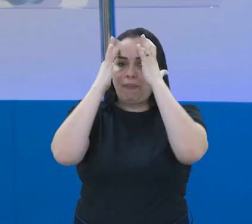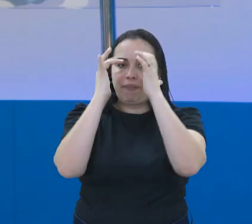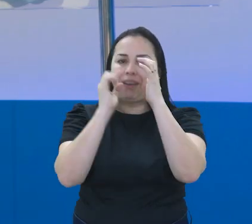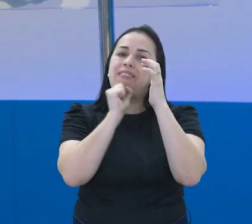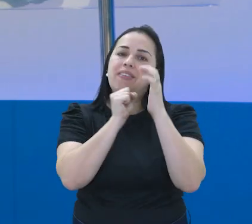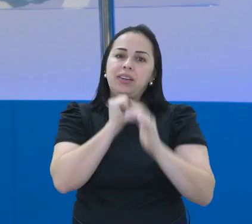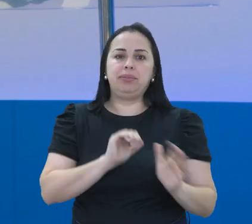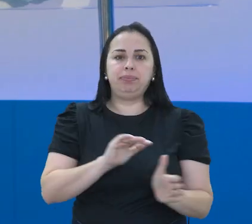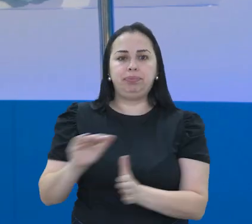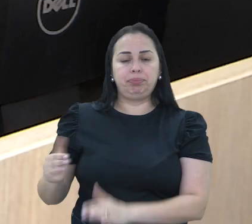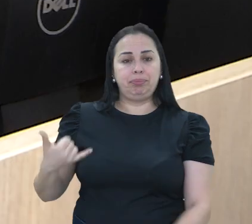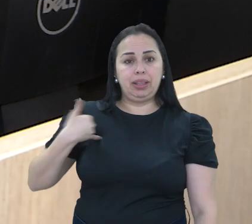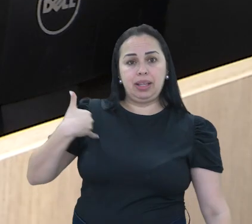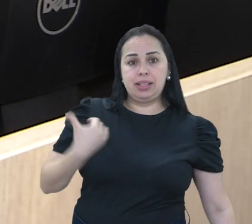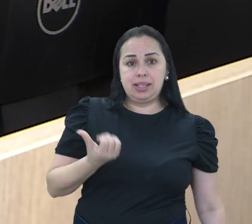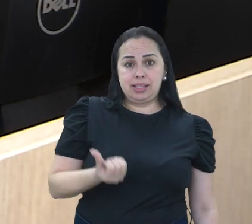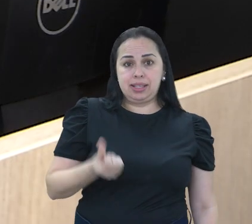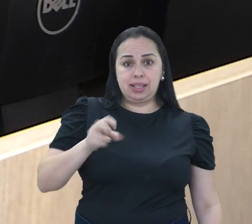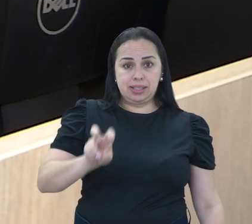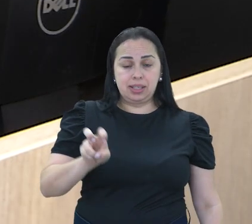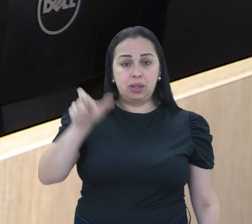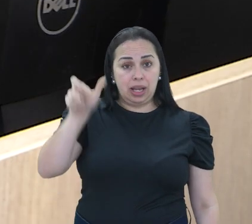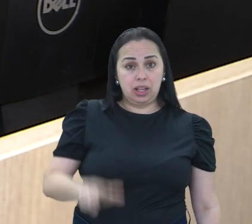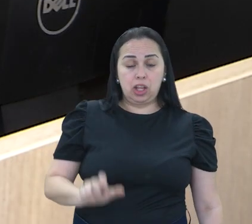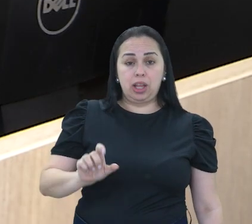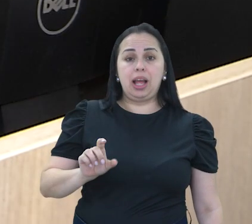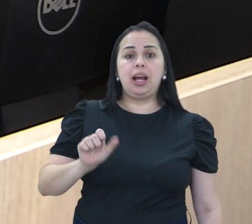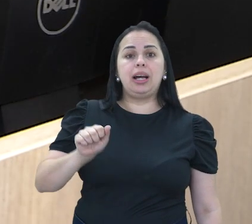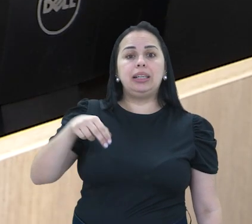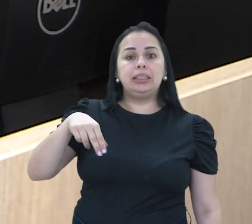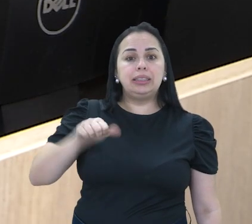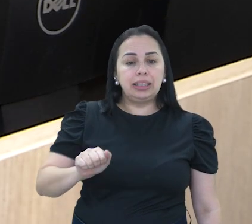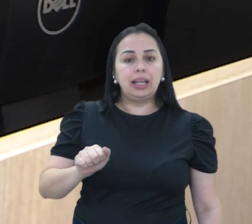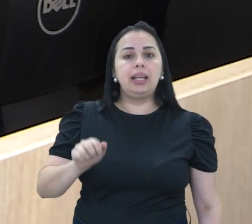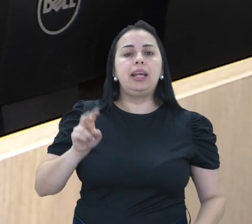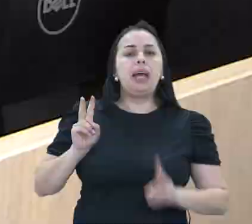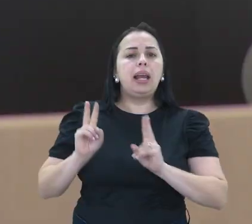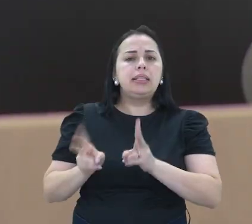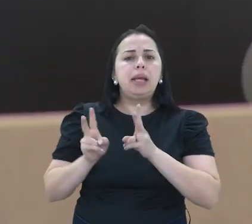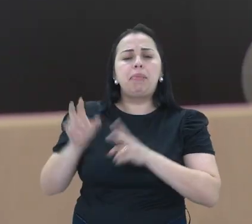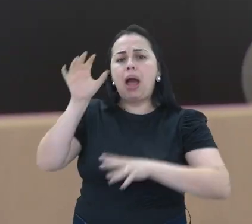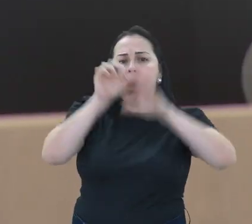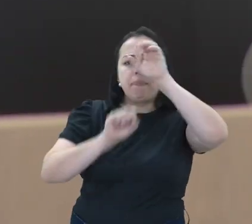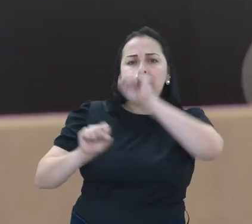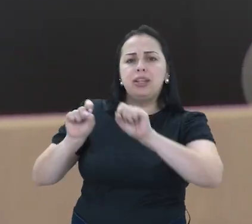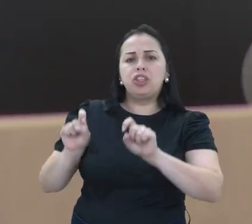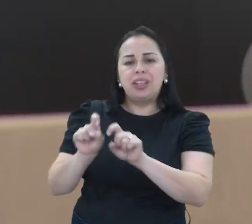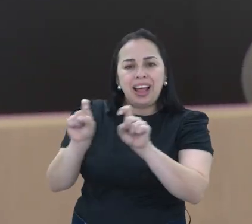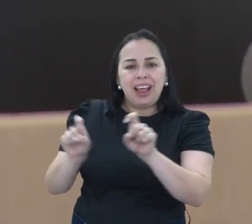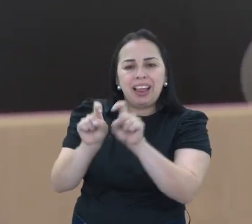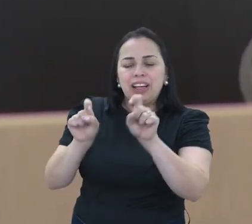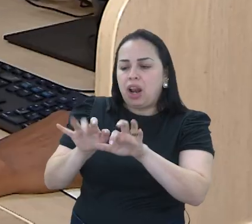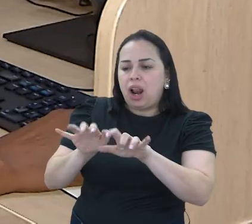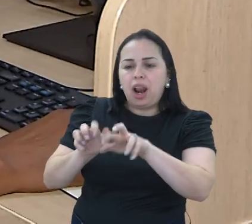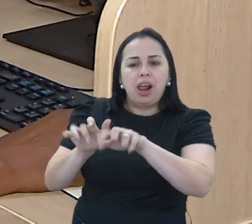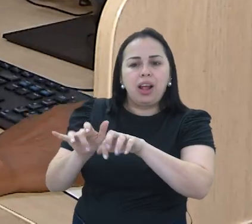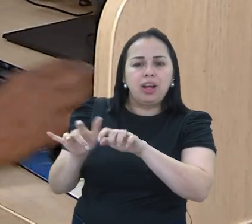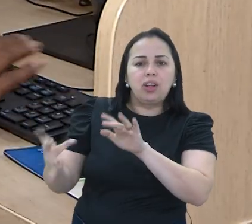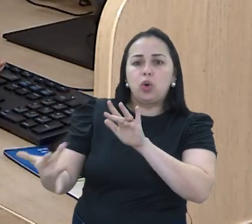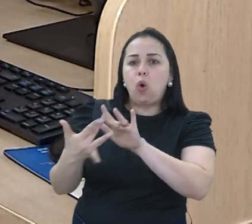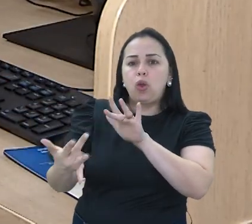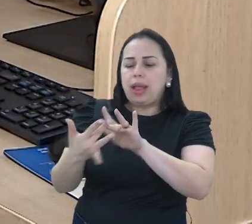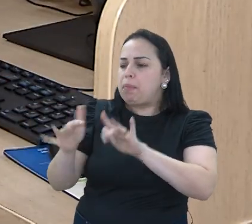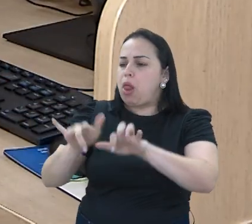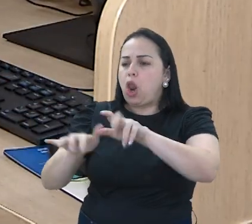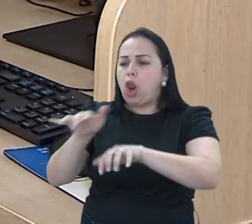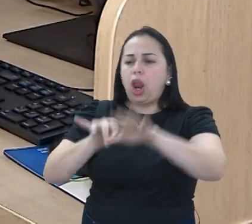envelhecimento do cérebro. Aos 65 anos, Dona Ana Lúcia exercita a mente nas aulas de informática na casa do idoso.